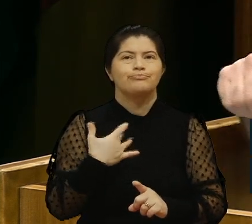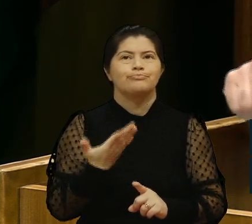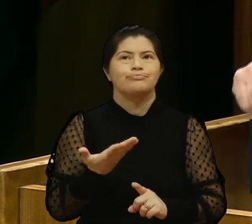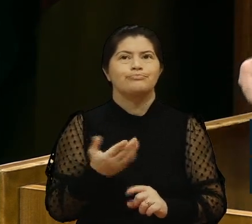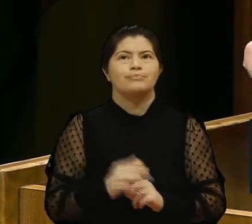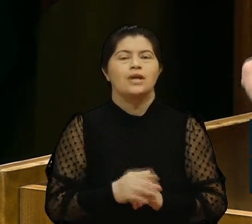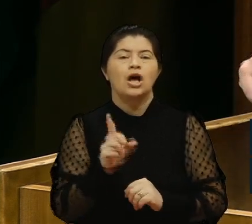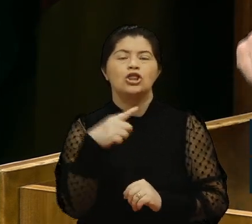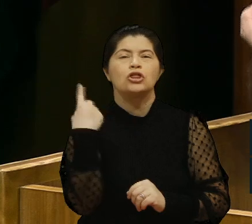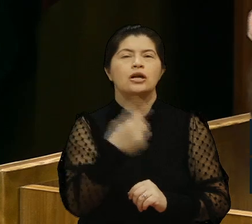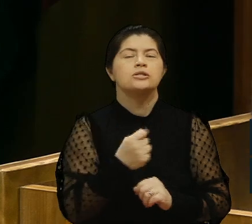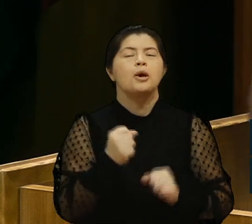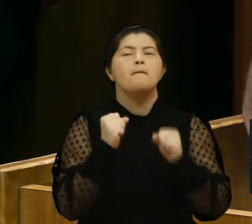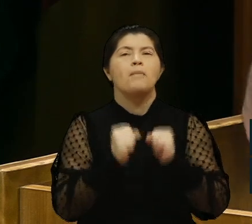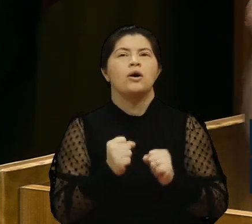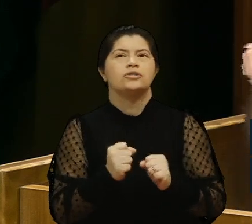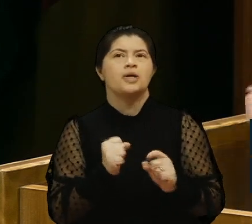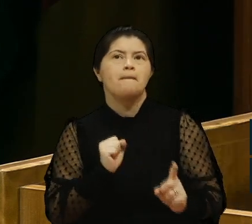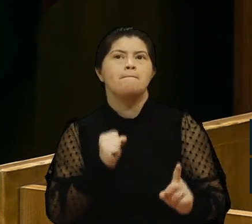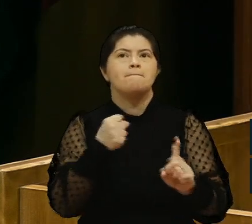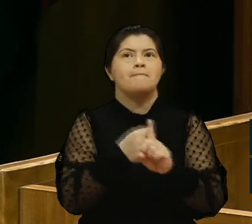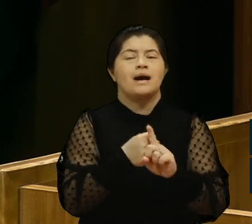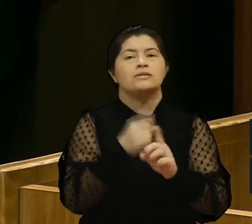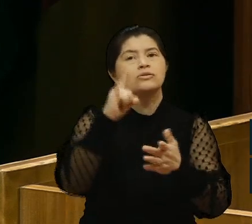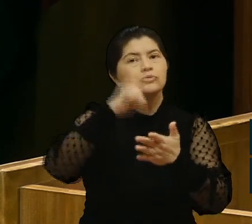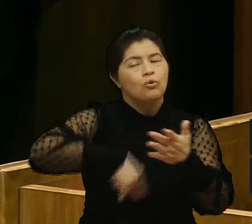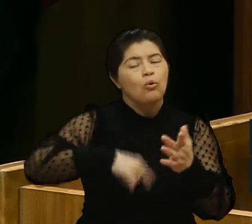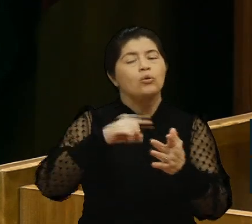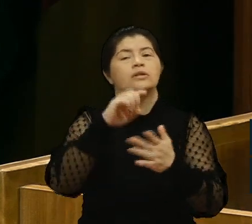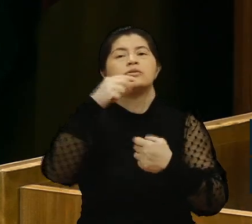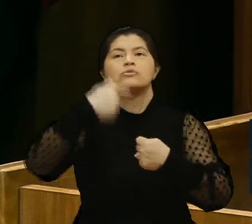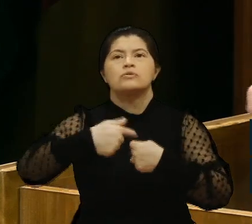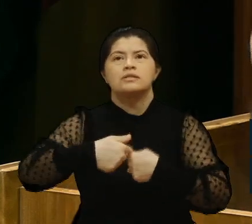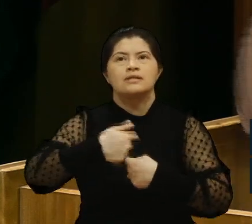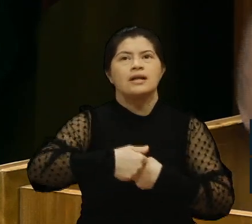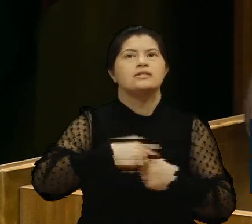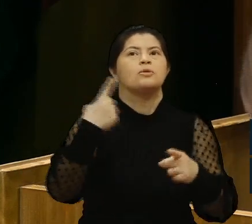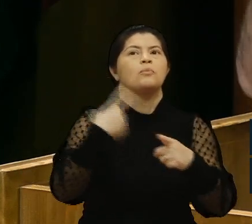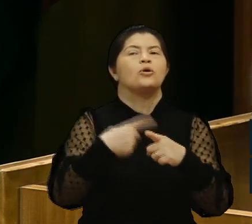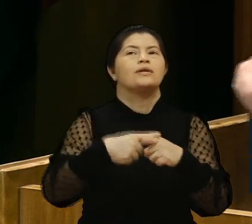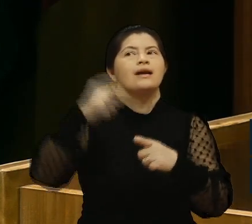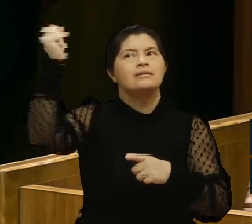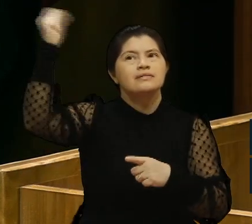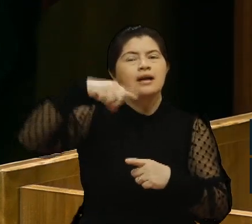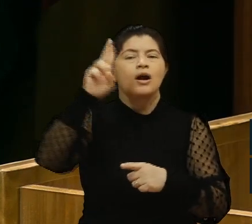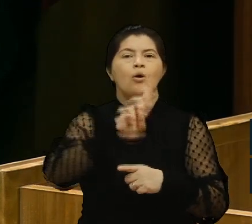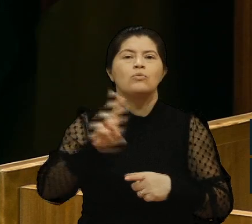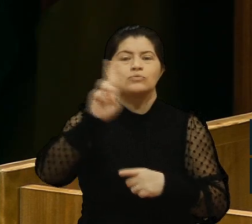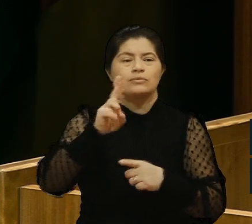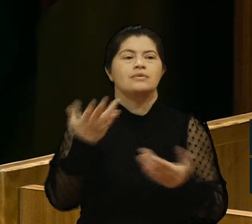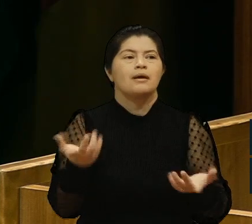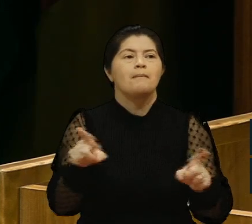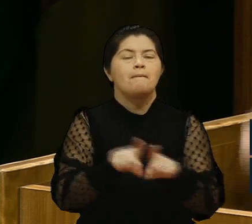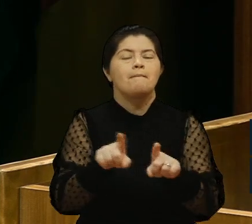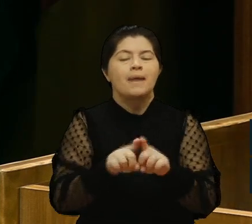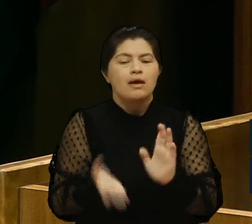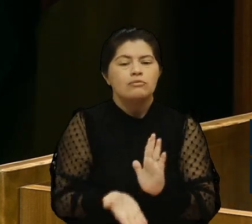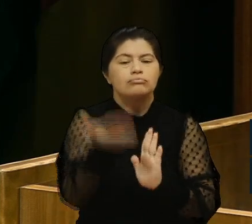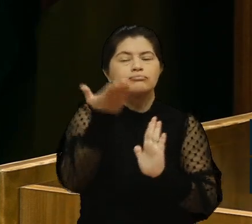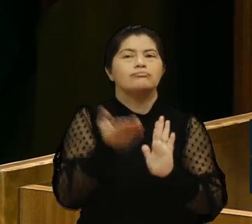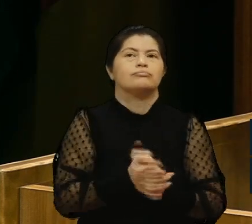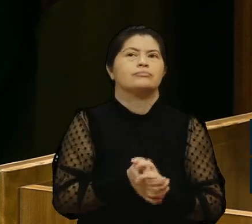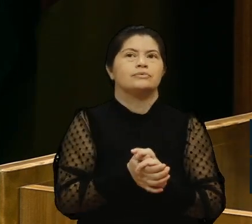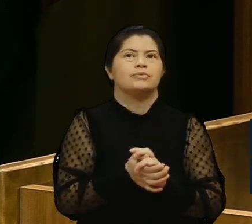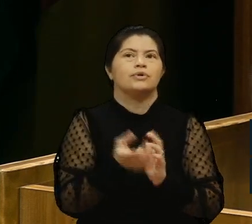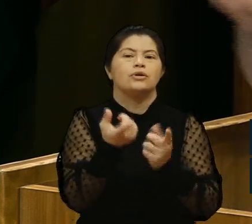Nós podemos ter um impacto diretamente nas contas do município, porque as contas de luz do município também vão aumentar. E era dinheiro